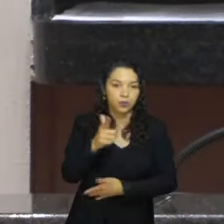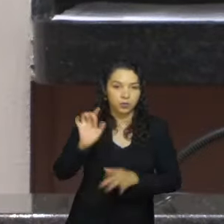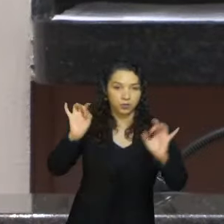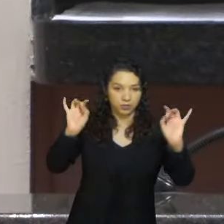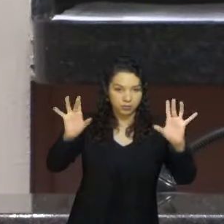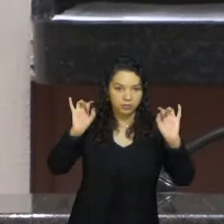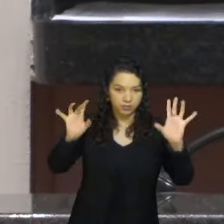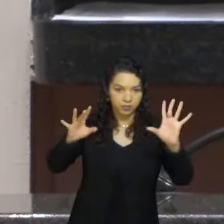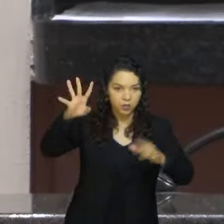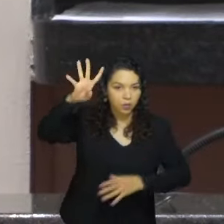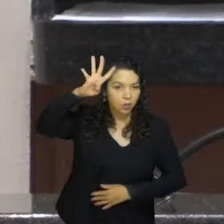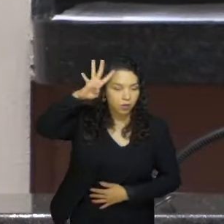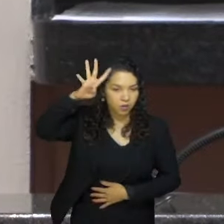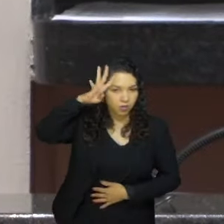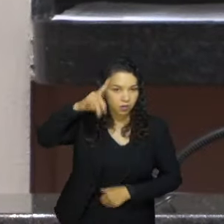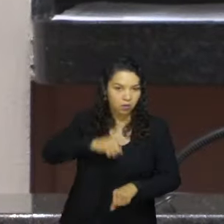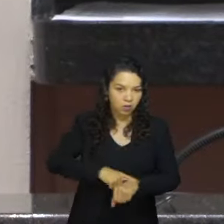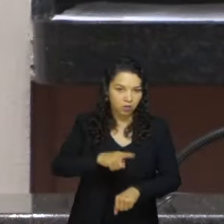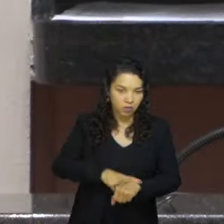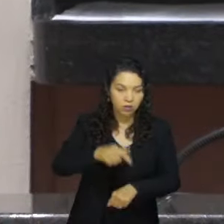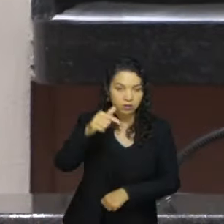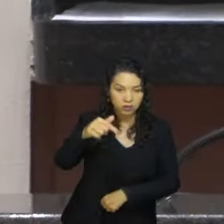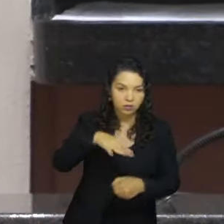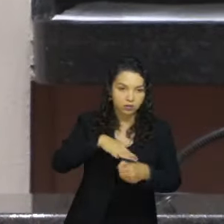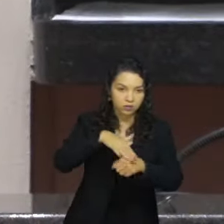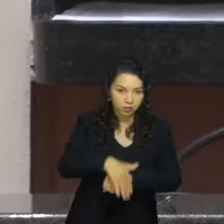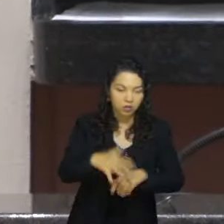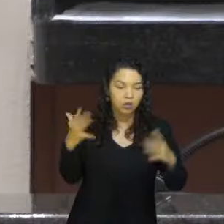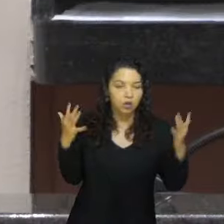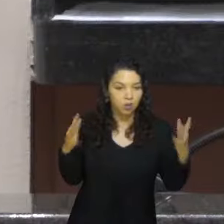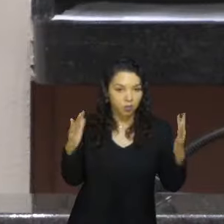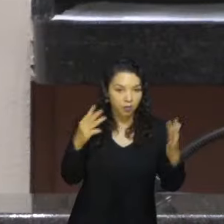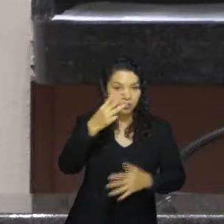para quarta-feira, às 19 horas, em comemoração dos